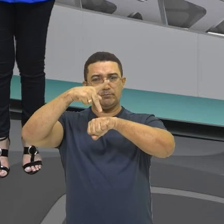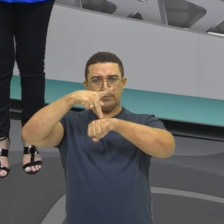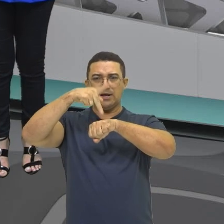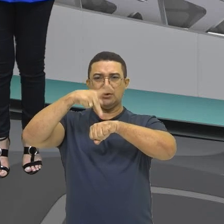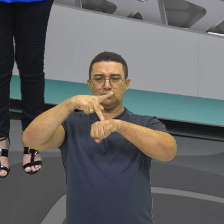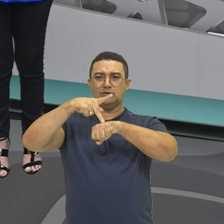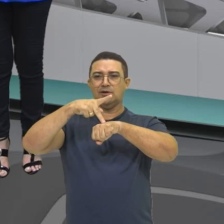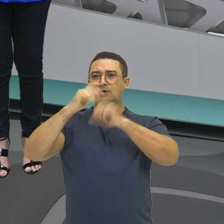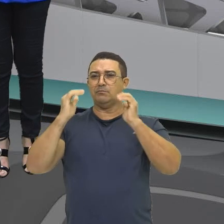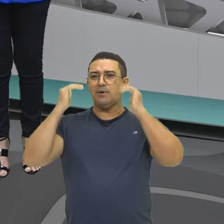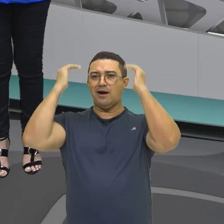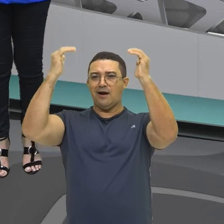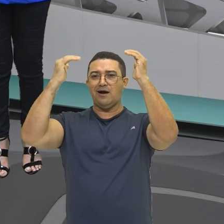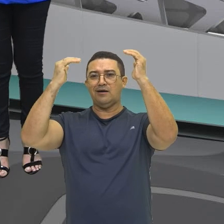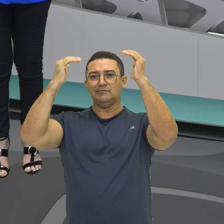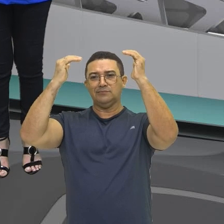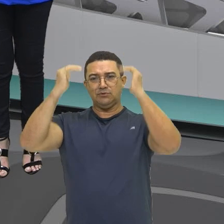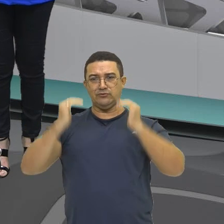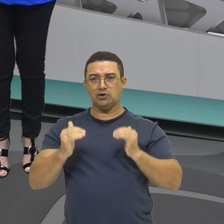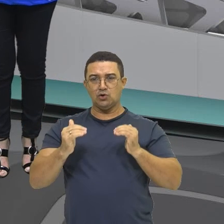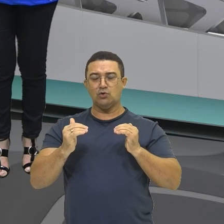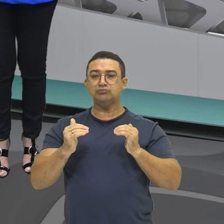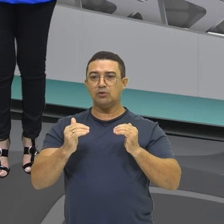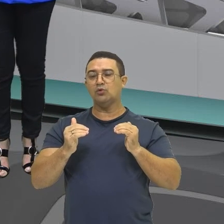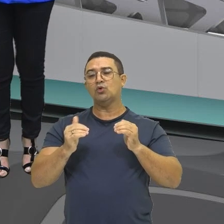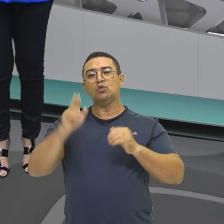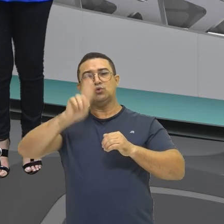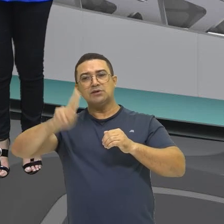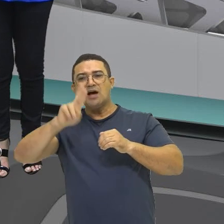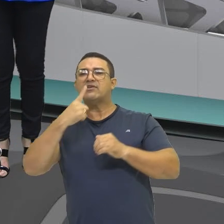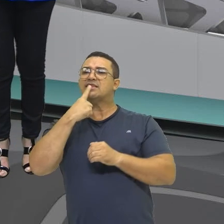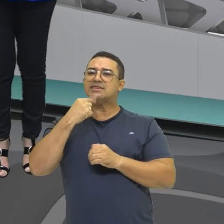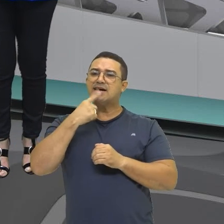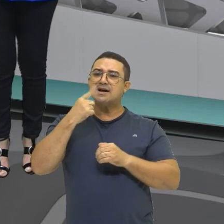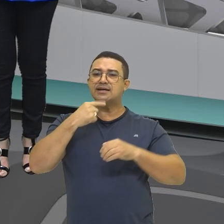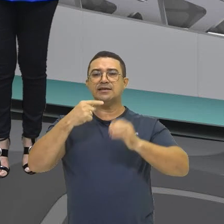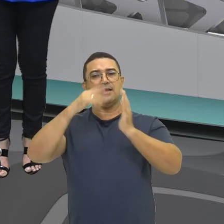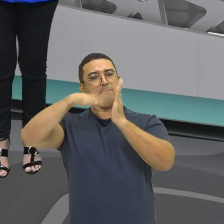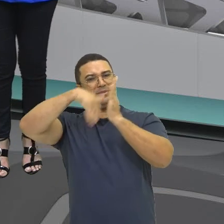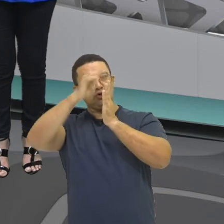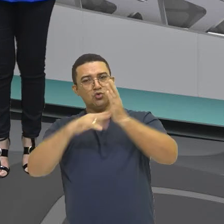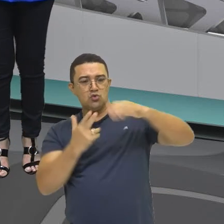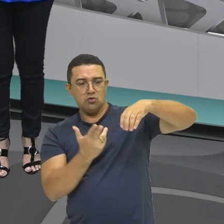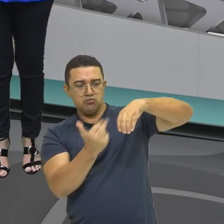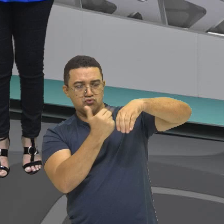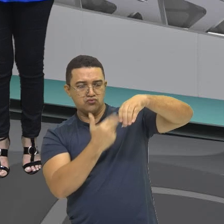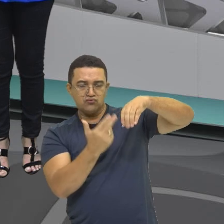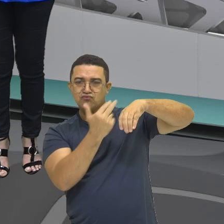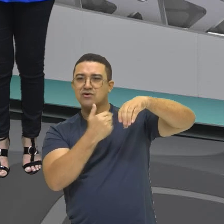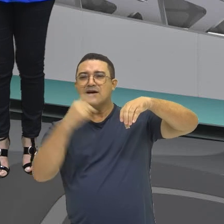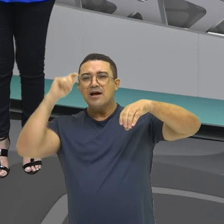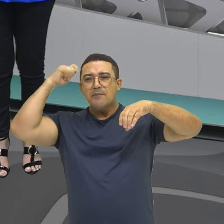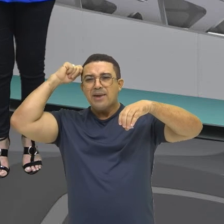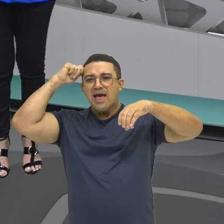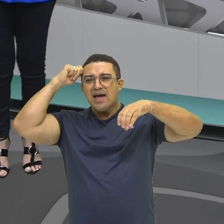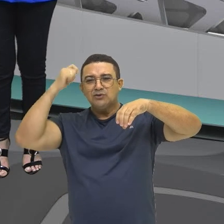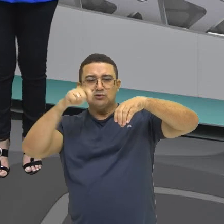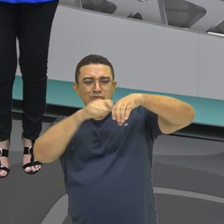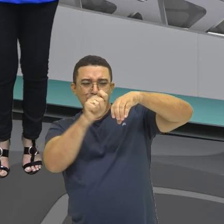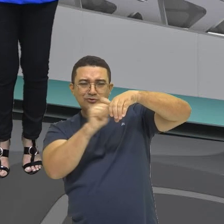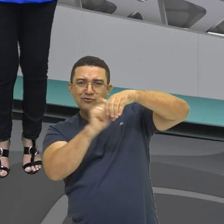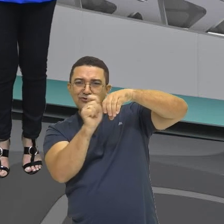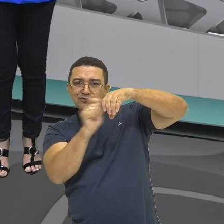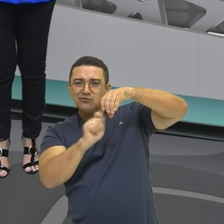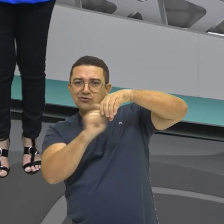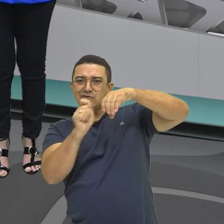ele era nômade, fazia uma pintura rupestre, utilizava sangue, né, carvão e etc.